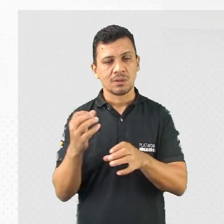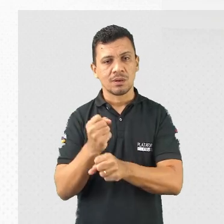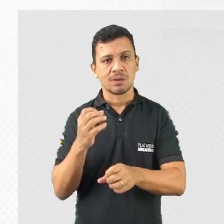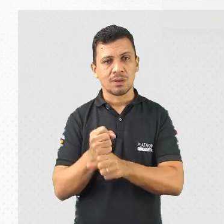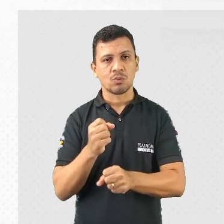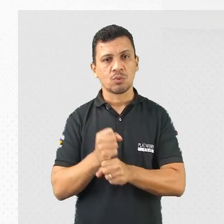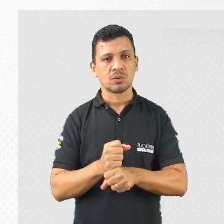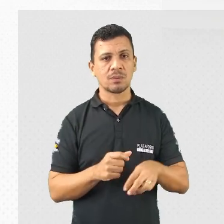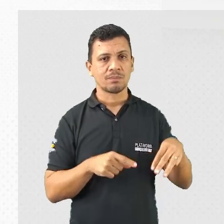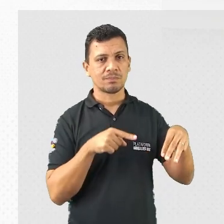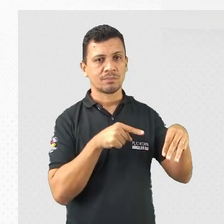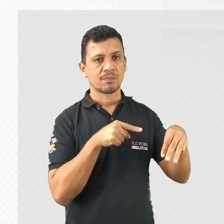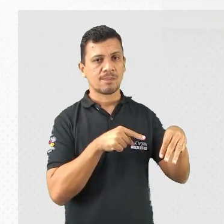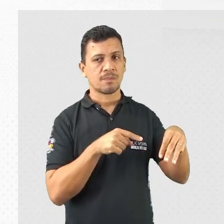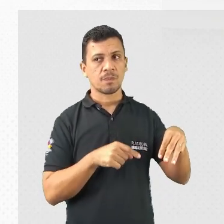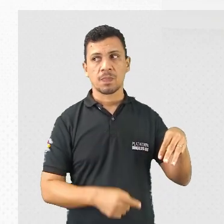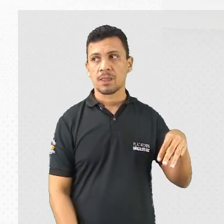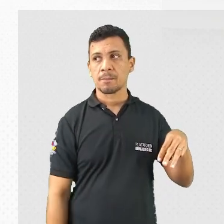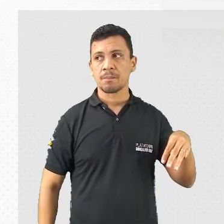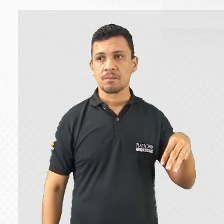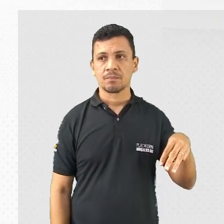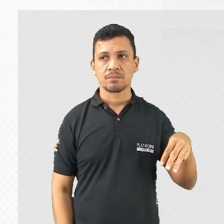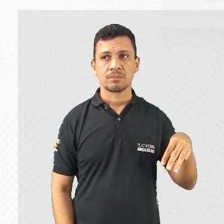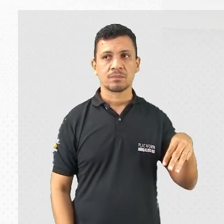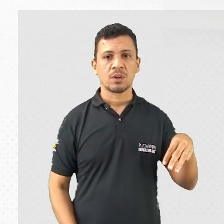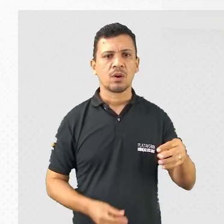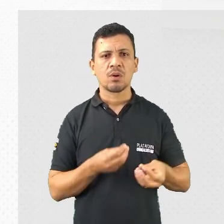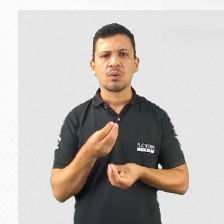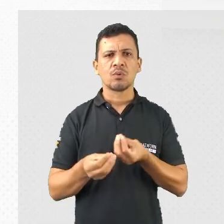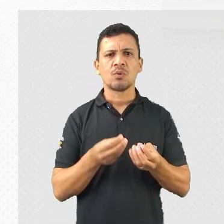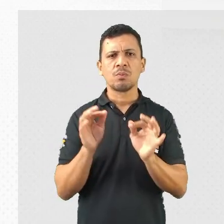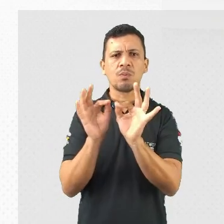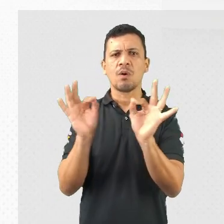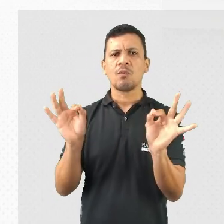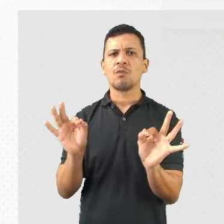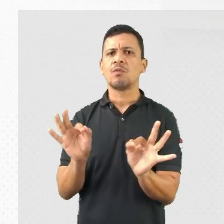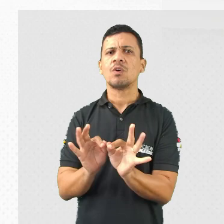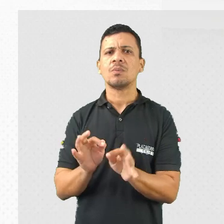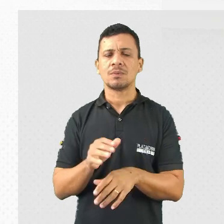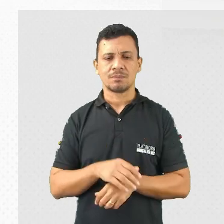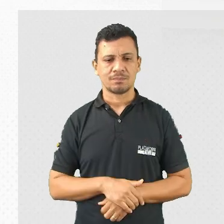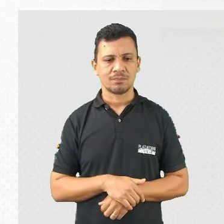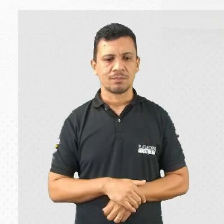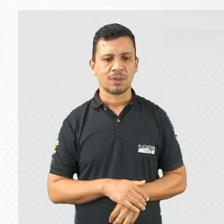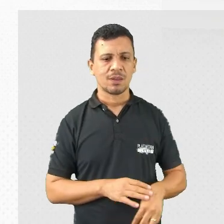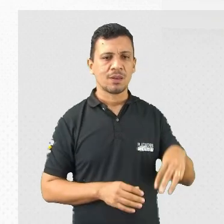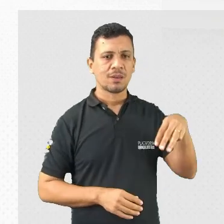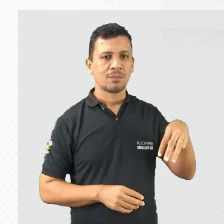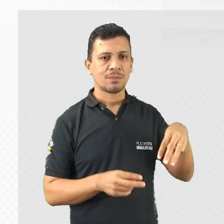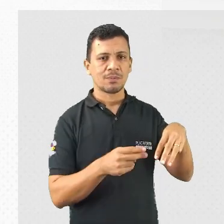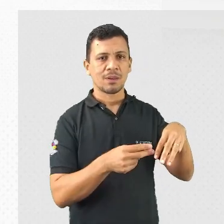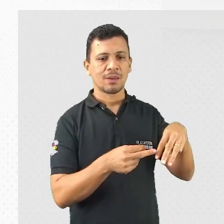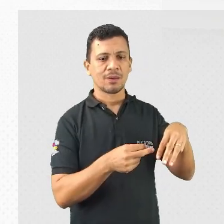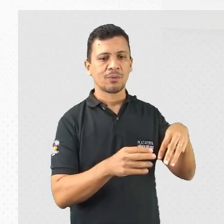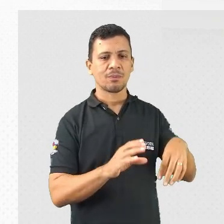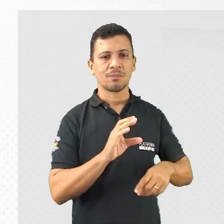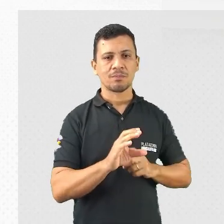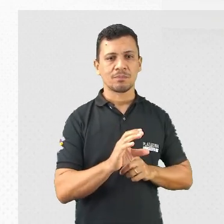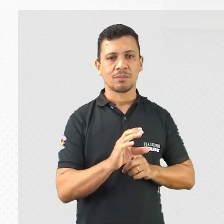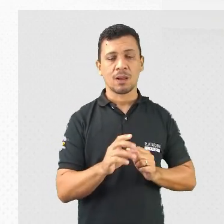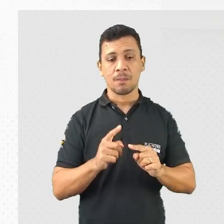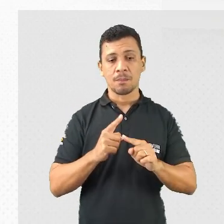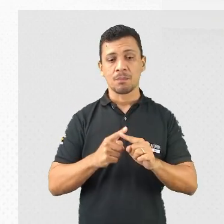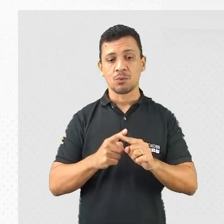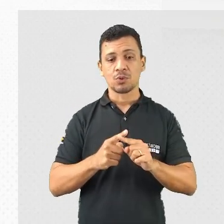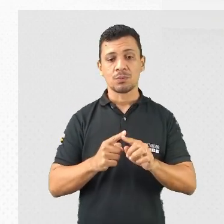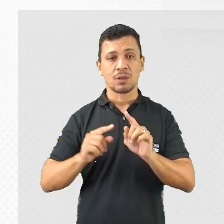esse montante. Vamos lá? Então, como é que é a fórmula? Montante é igual ao capital, que